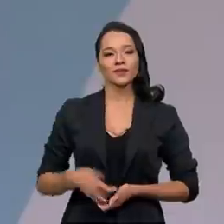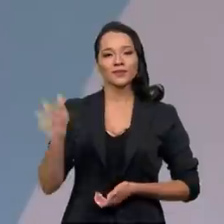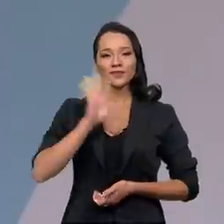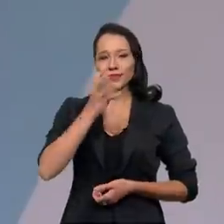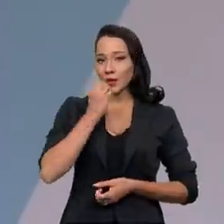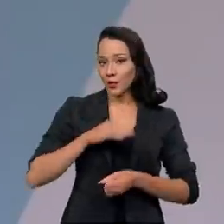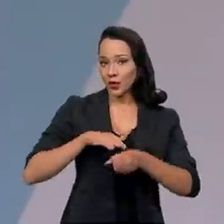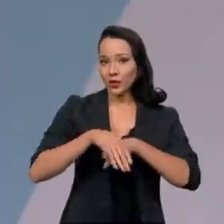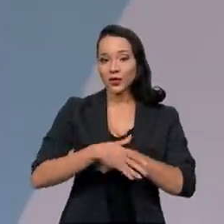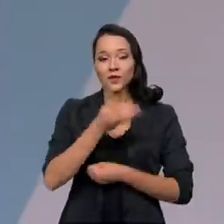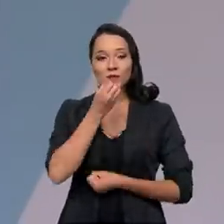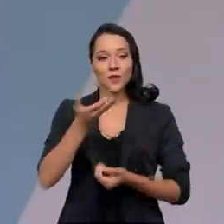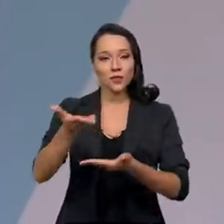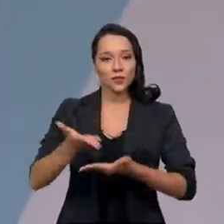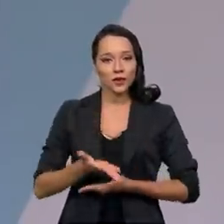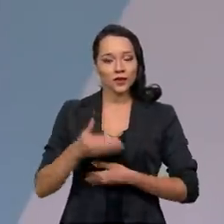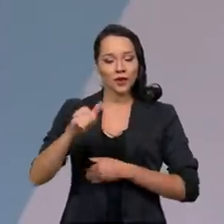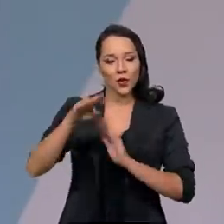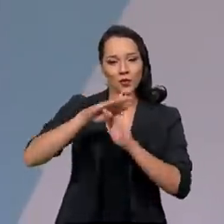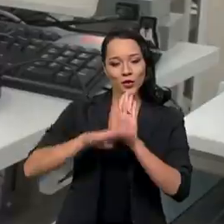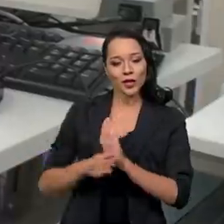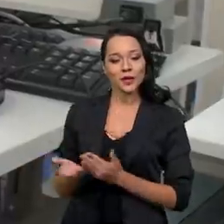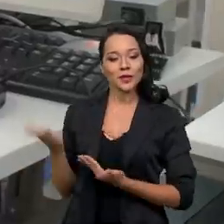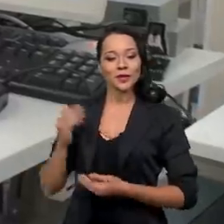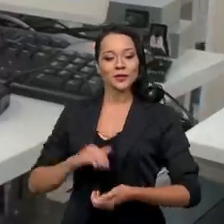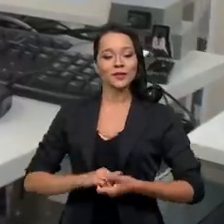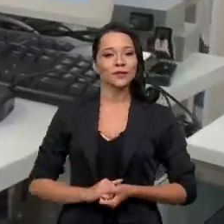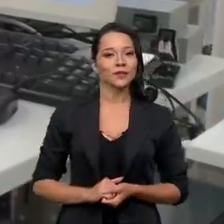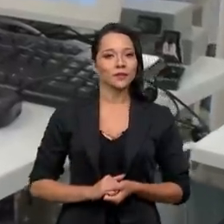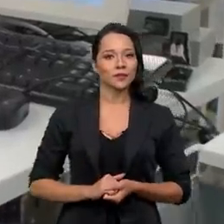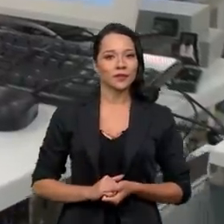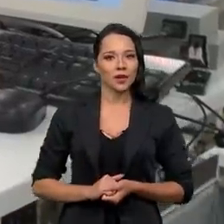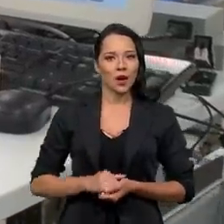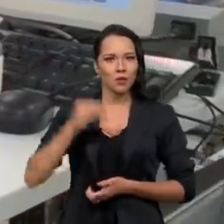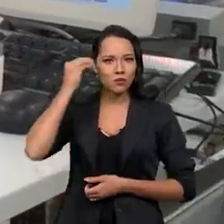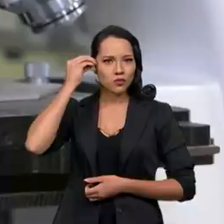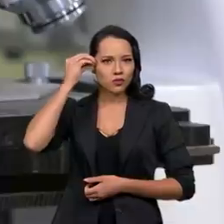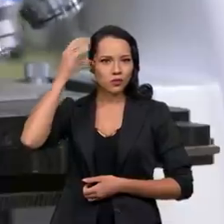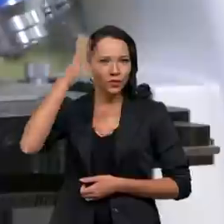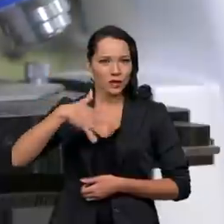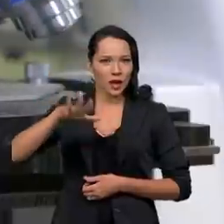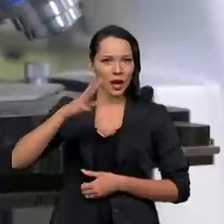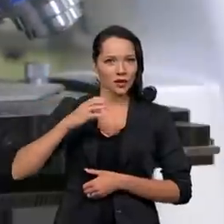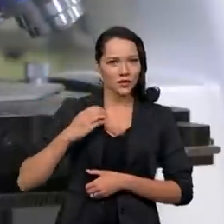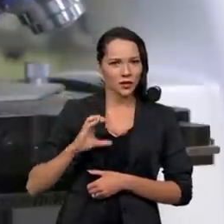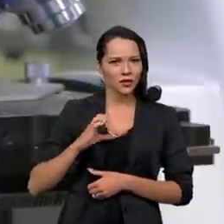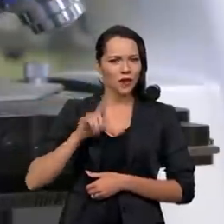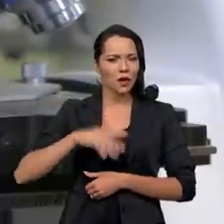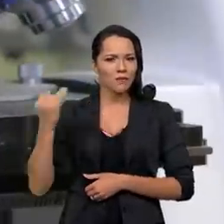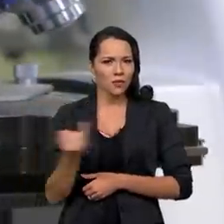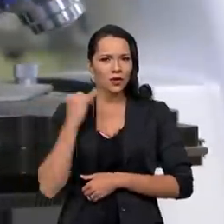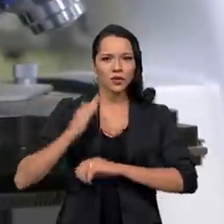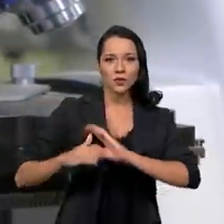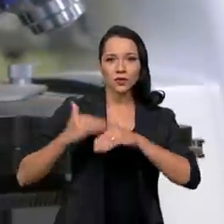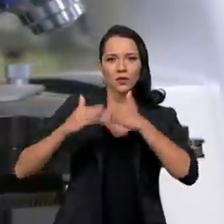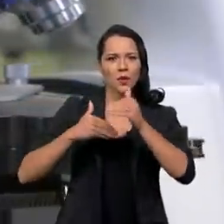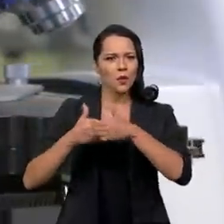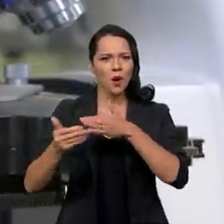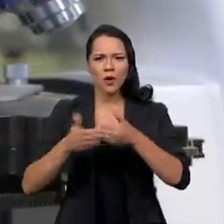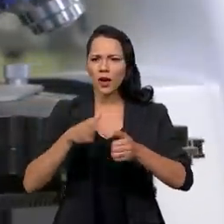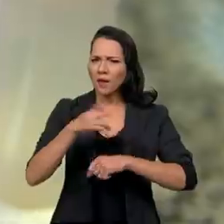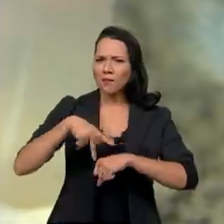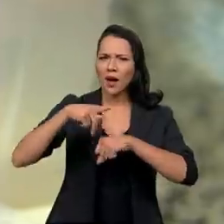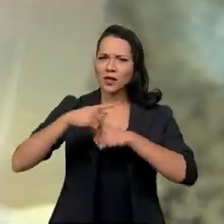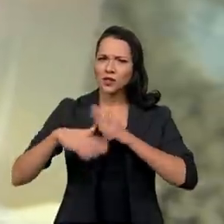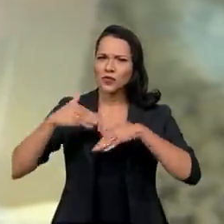Olá, boa noite. Seja bem-vindo ao Brasil em Pauta. A produção de conhecimento científico é fundamental para o desenvolvimento de